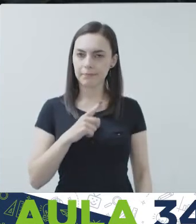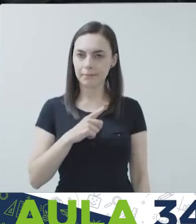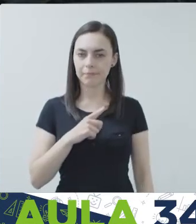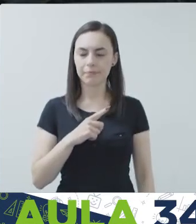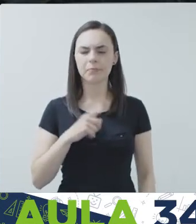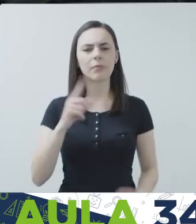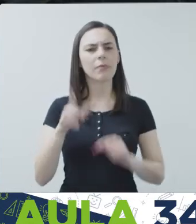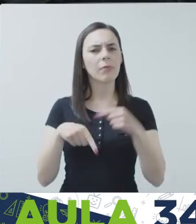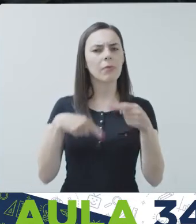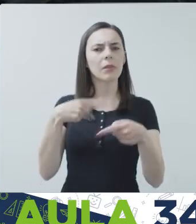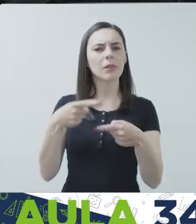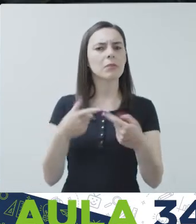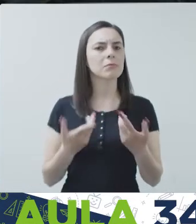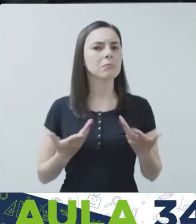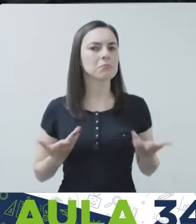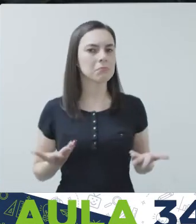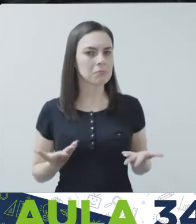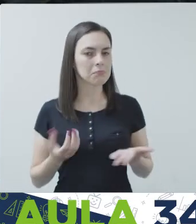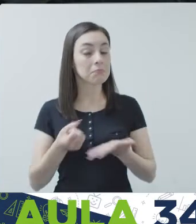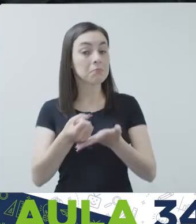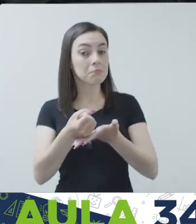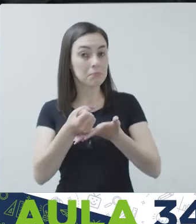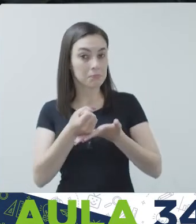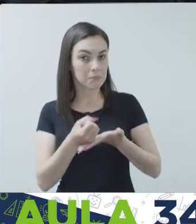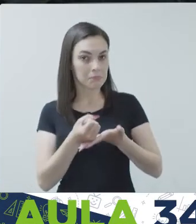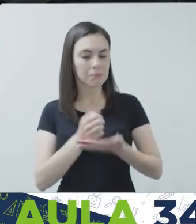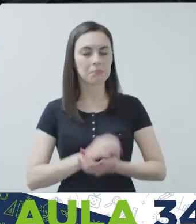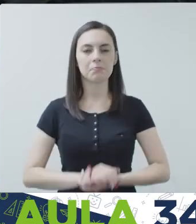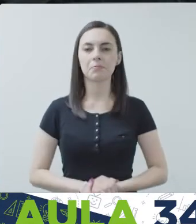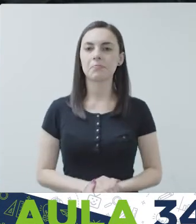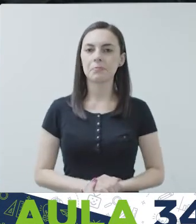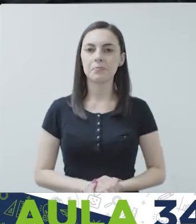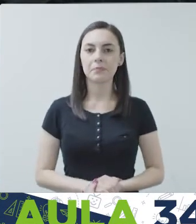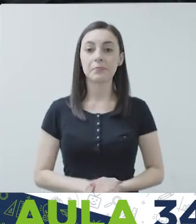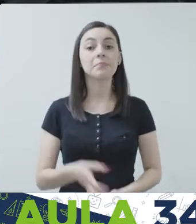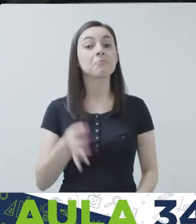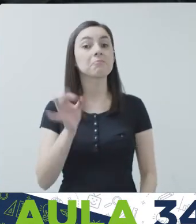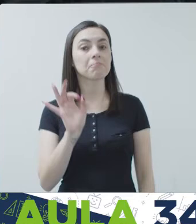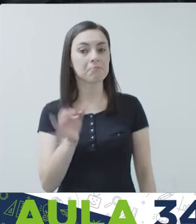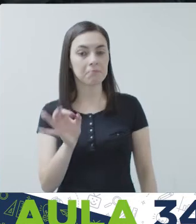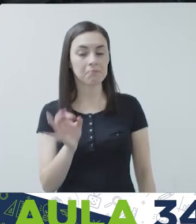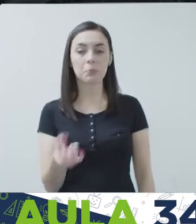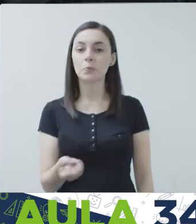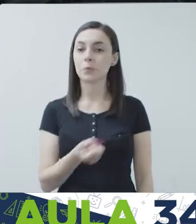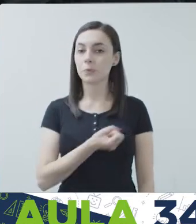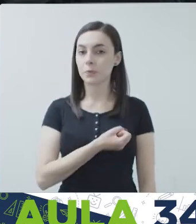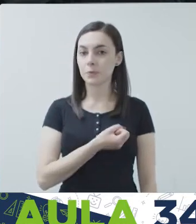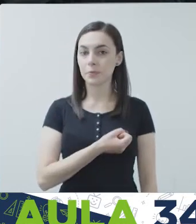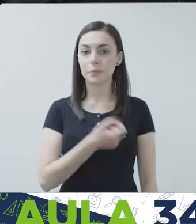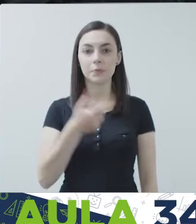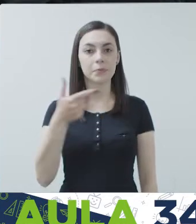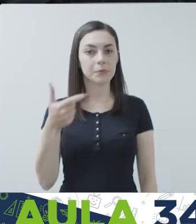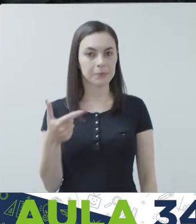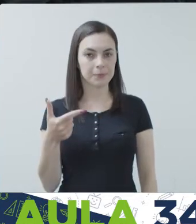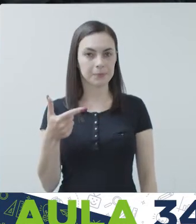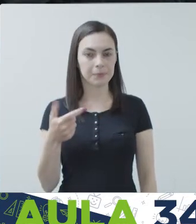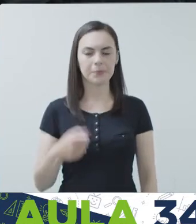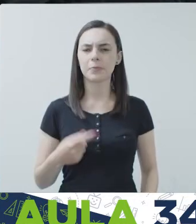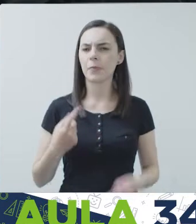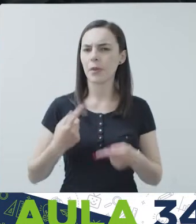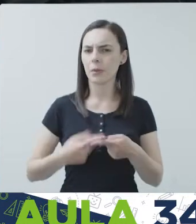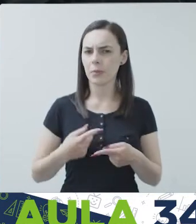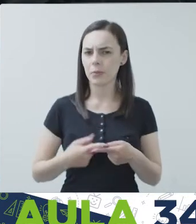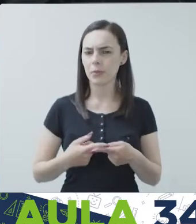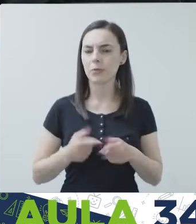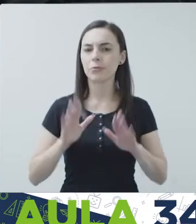E depois, me ajudem? Isso mesmo, é o número 2, porque nós